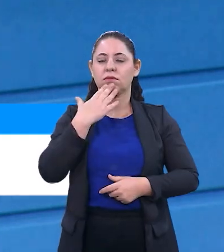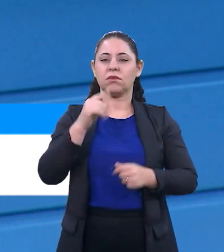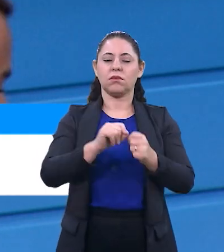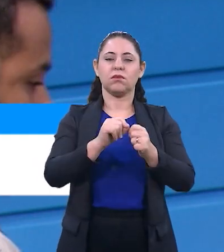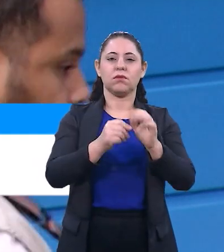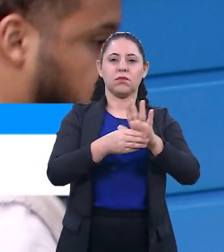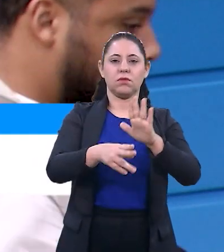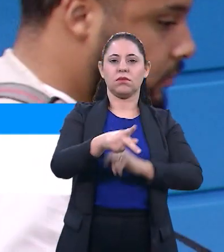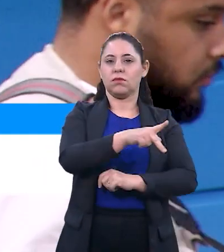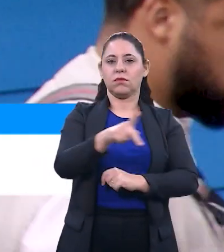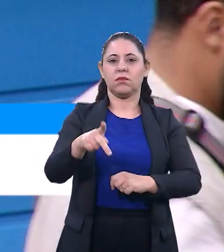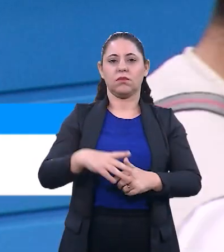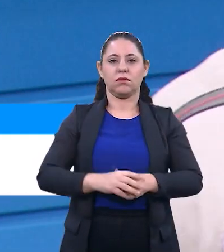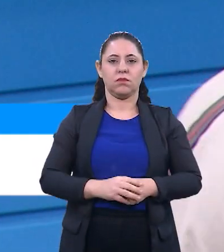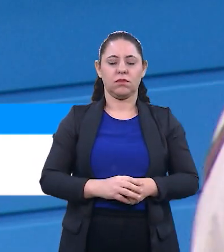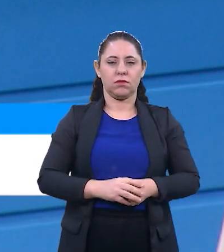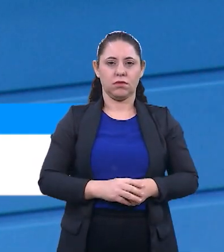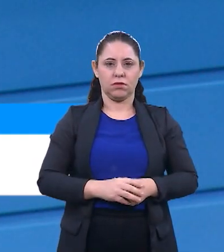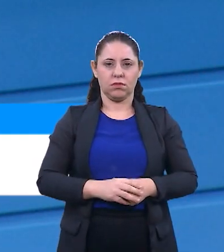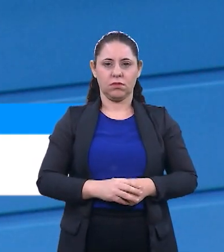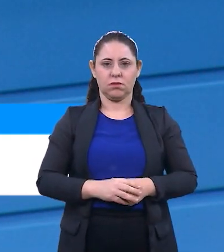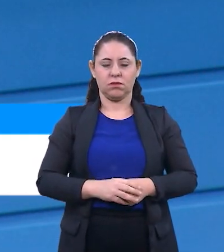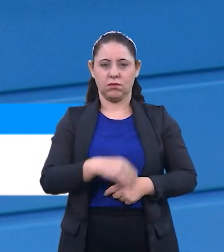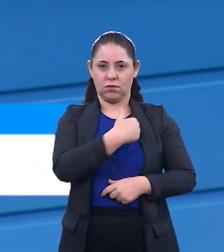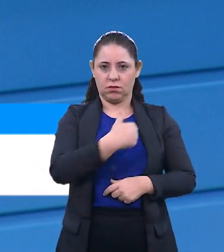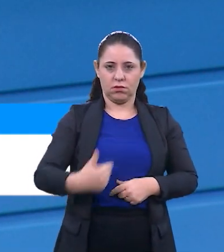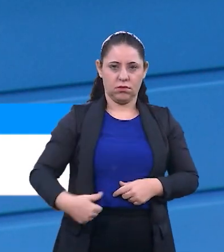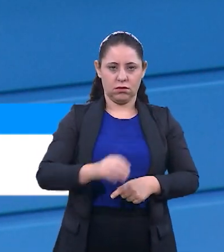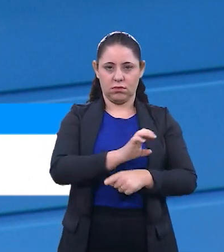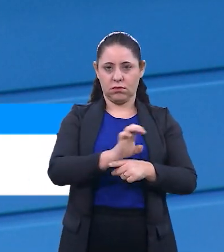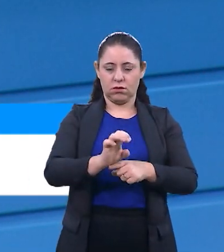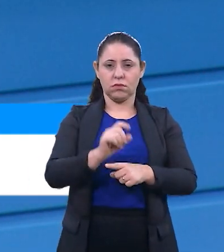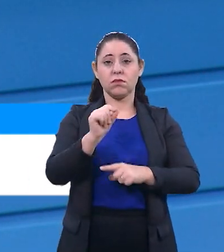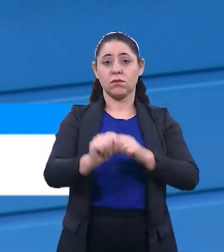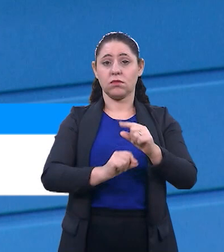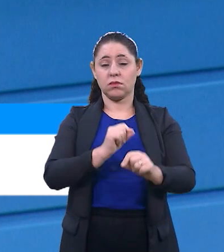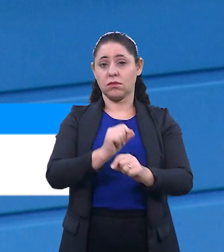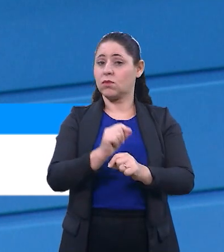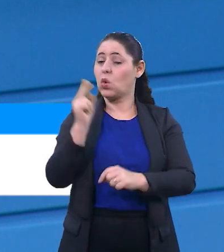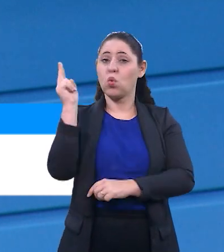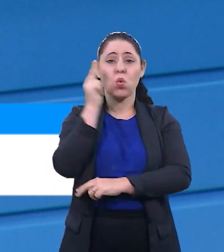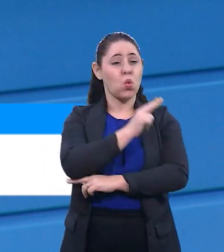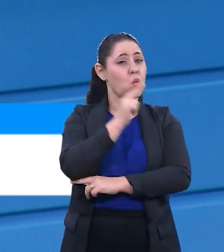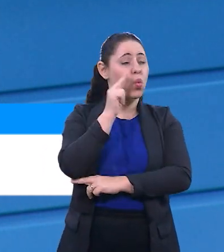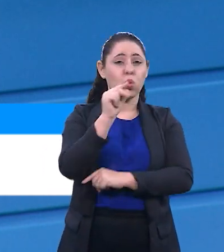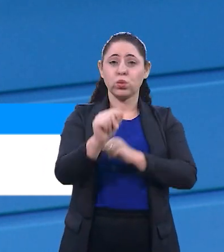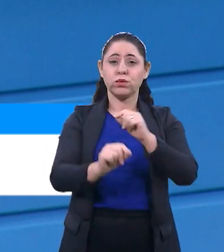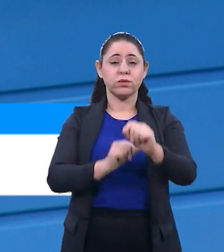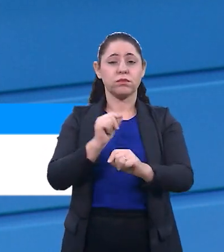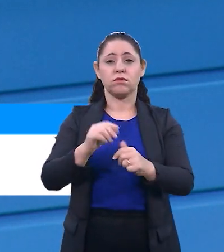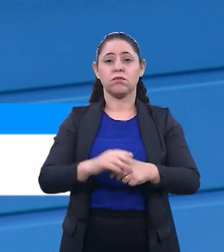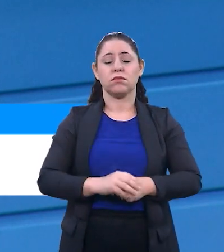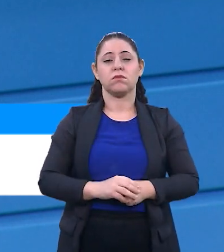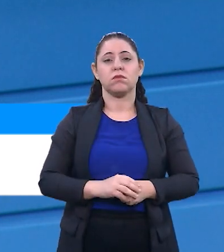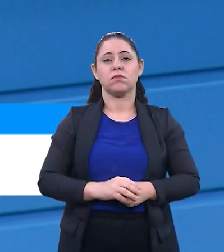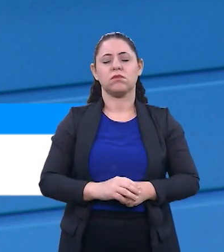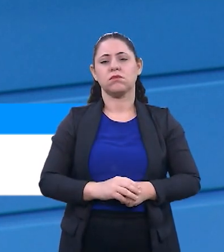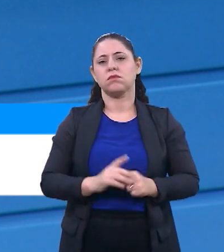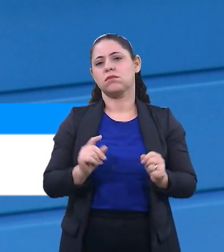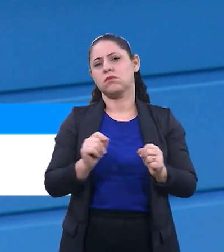Estou fazendo essa indicação, senhor presidente, ao governador do estado para que